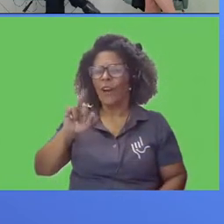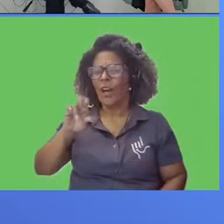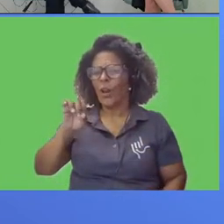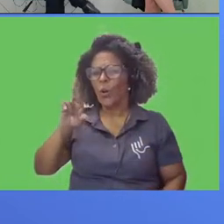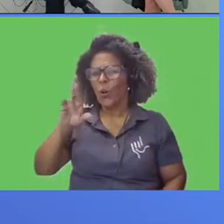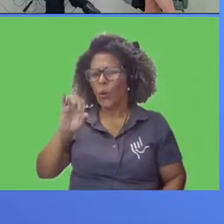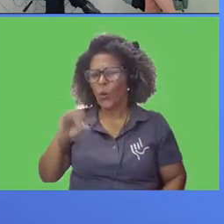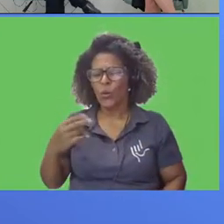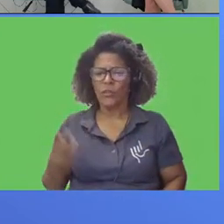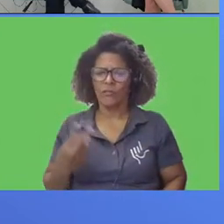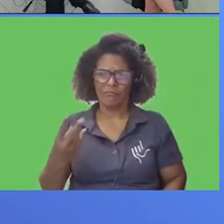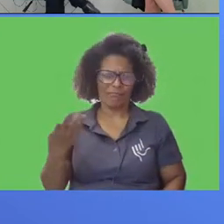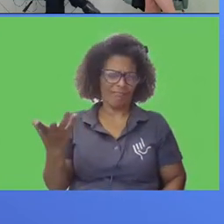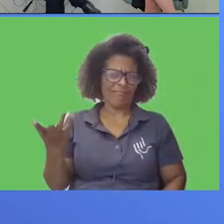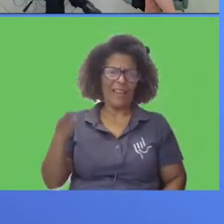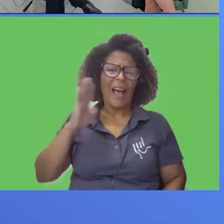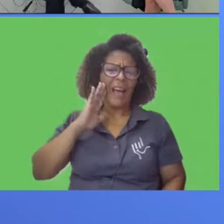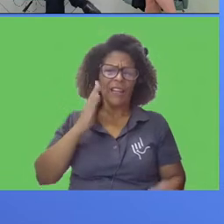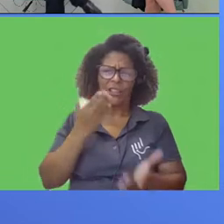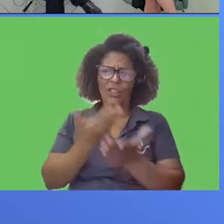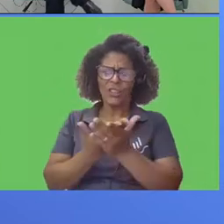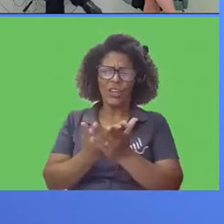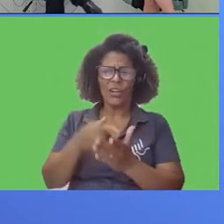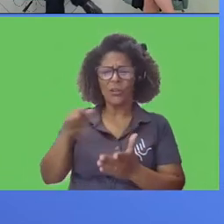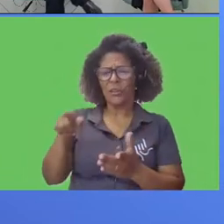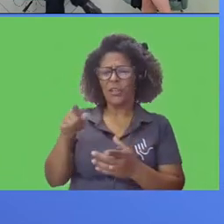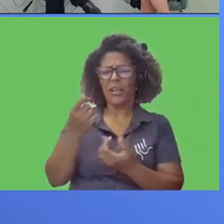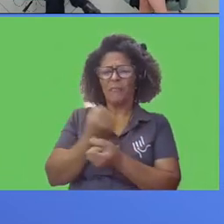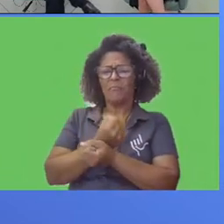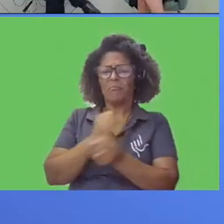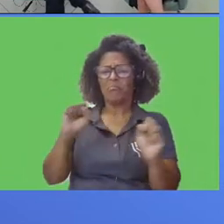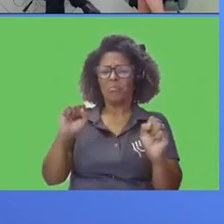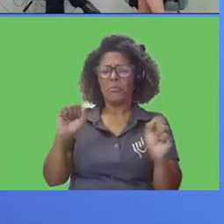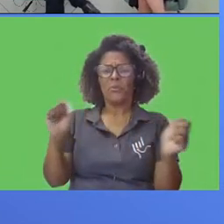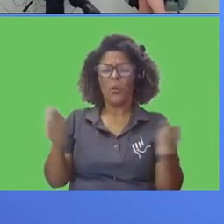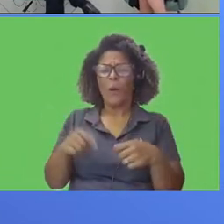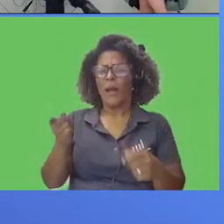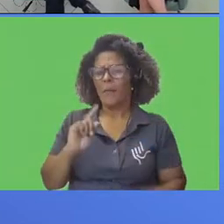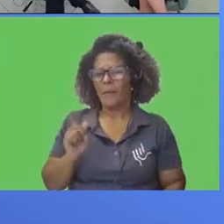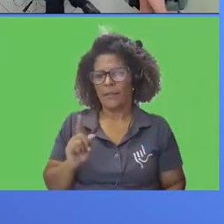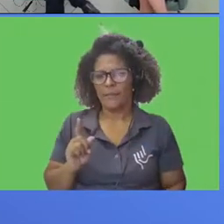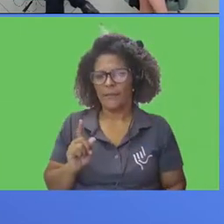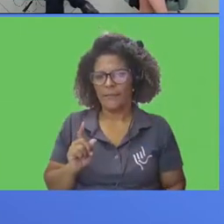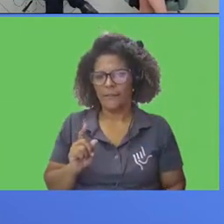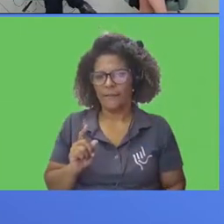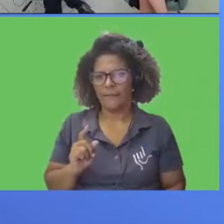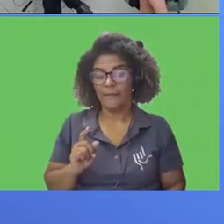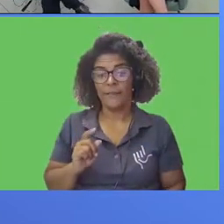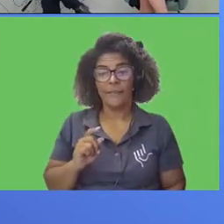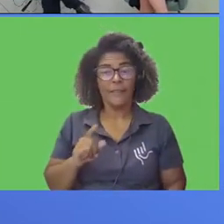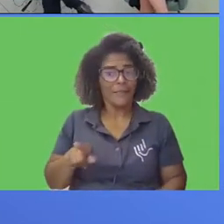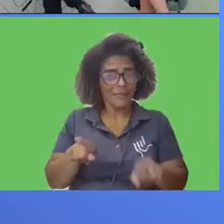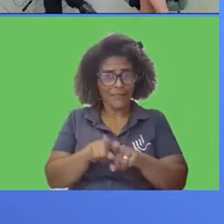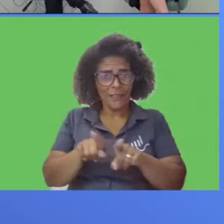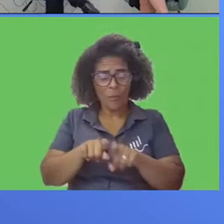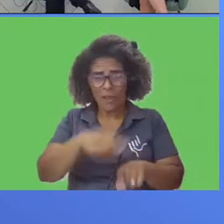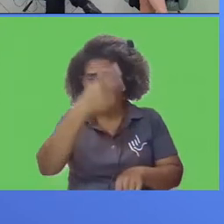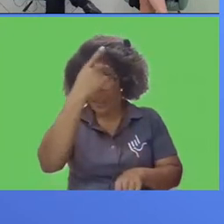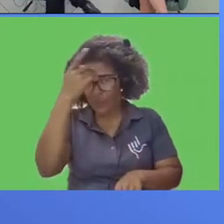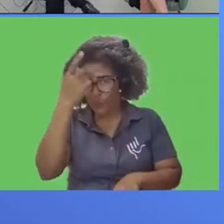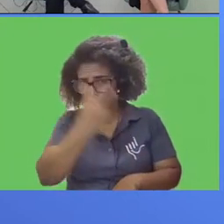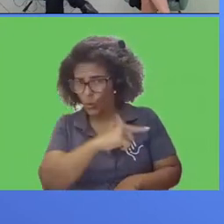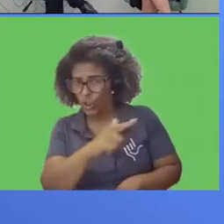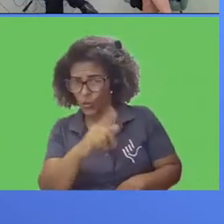estruturados pressupondo essa capacidade máxima das pessoas, e nem as pessoas sem deficiência têm essa capacidade